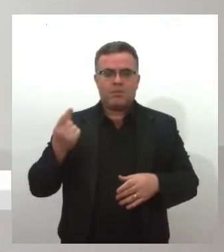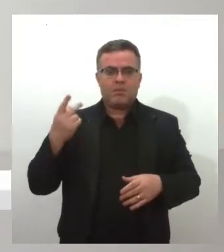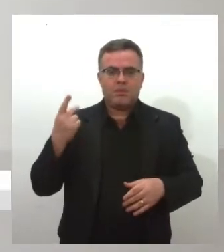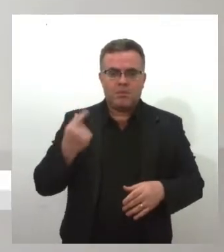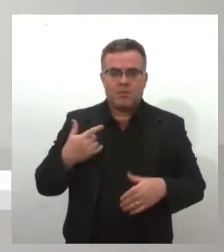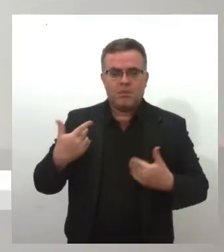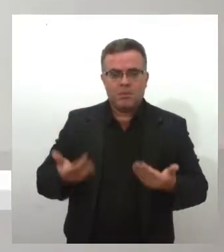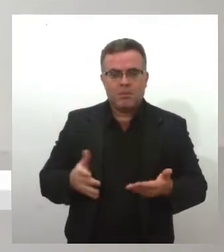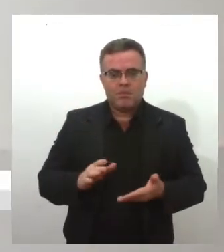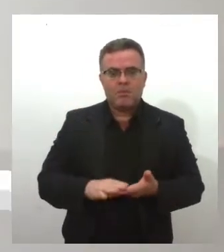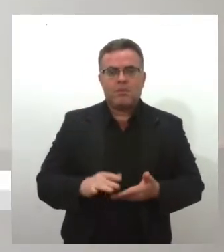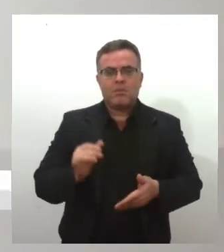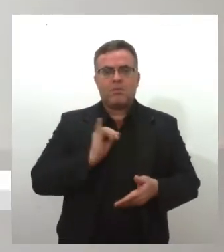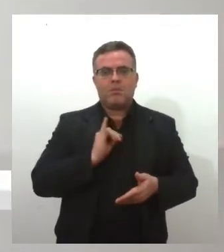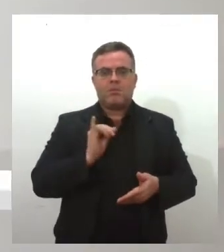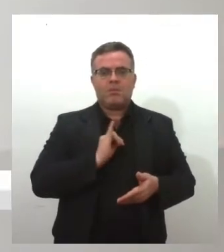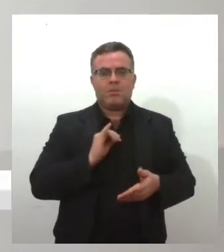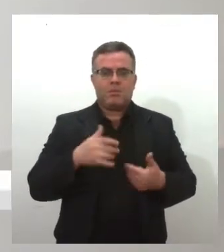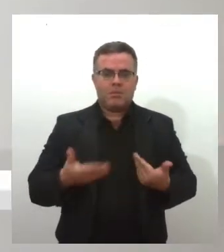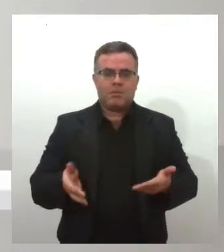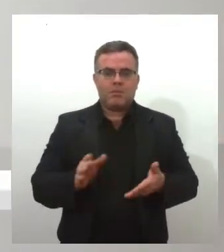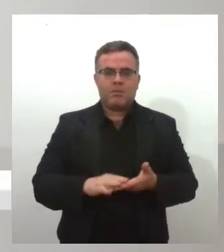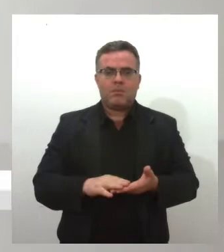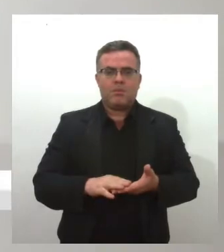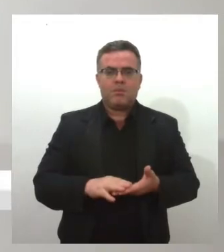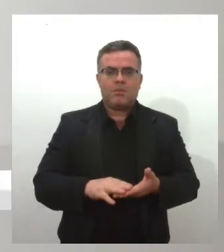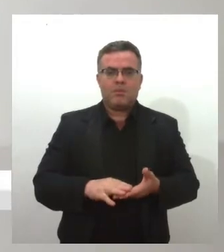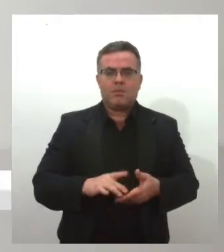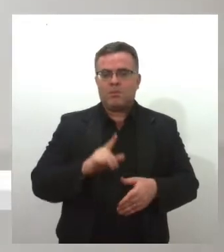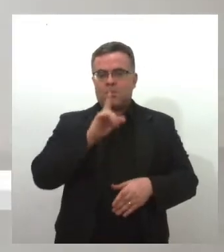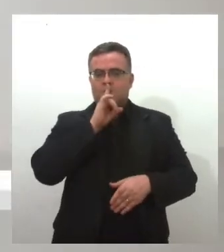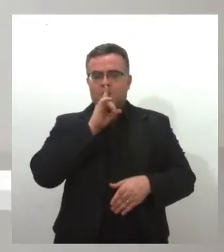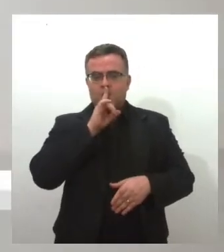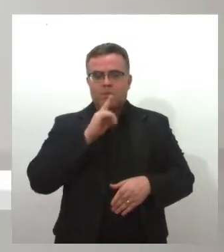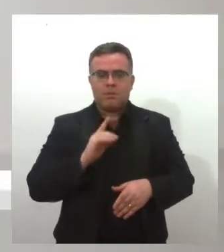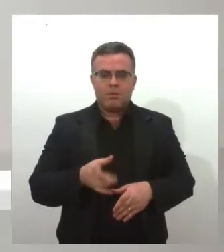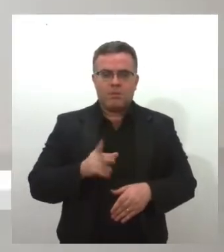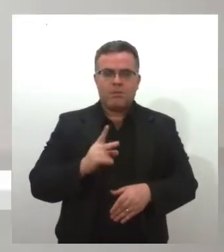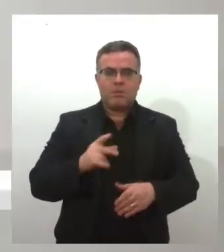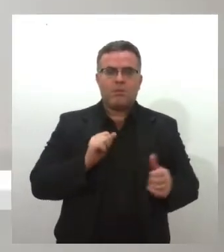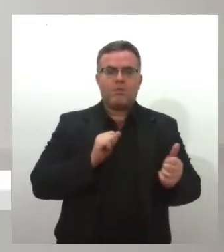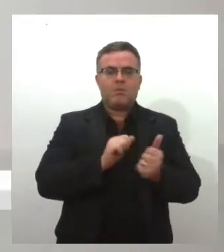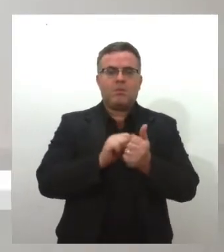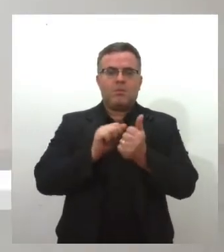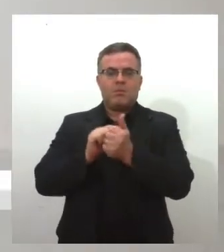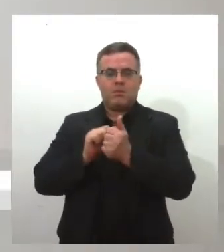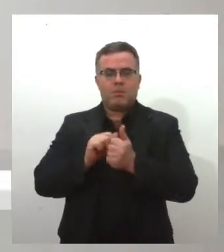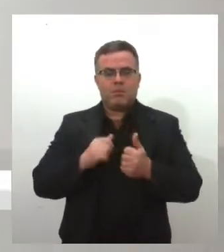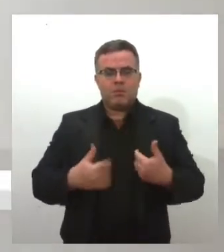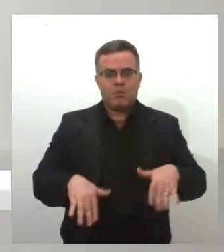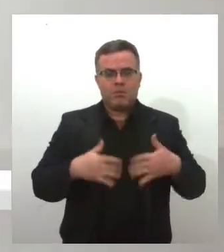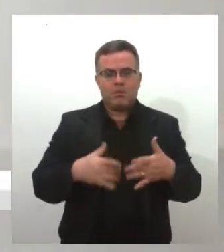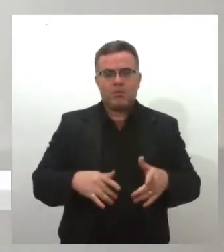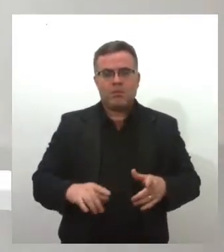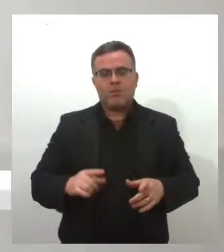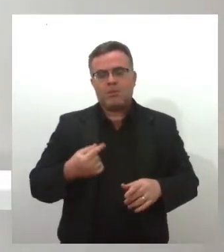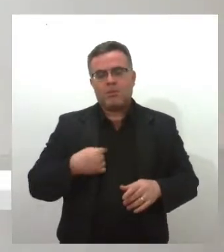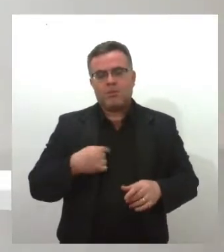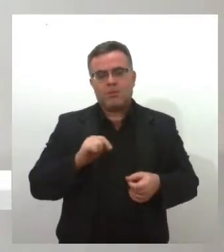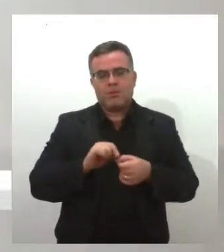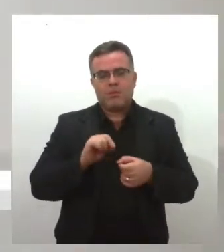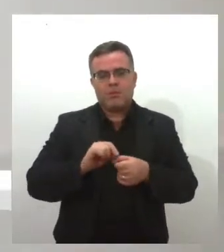o intervalo. E eu sou super favorável a gente estar próximo aos diferentes. Então, o que eu criava para minhas